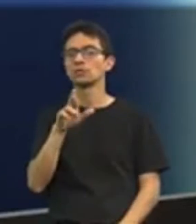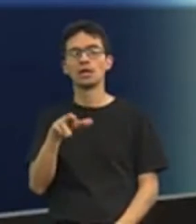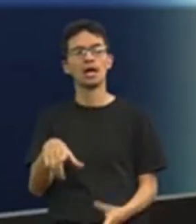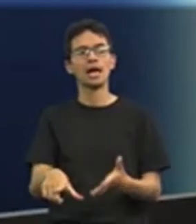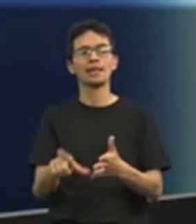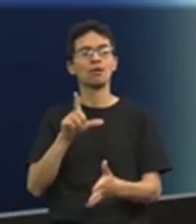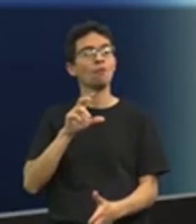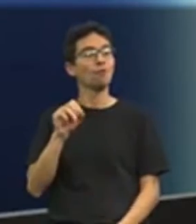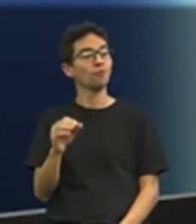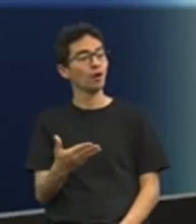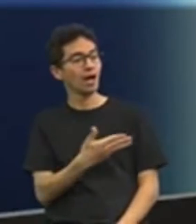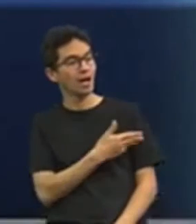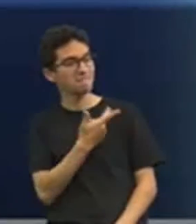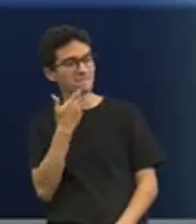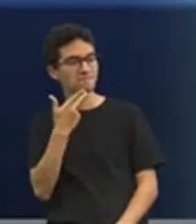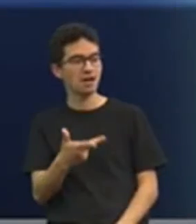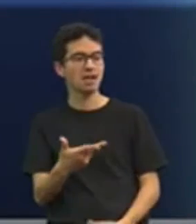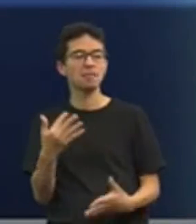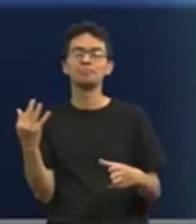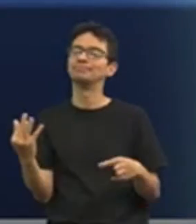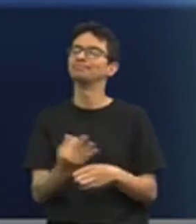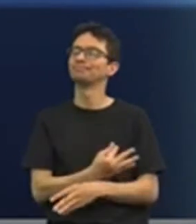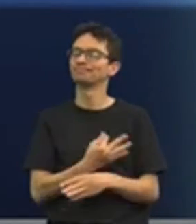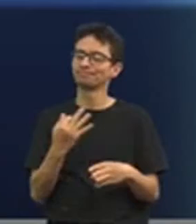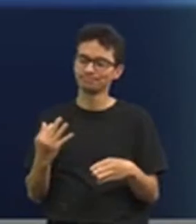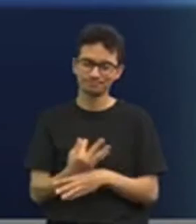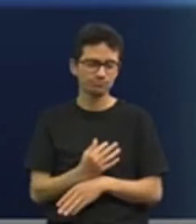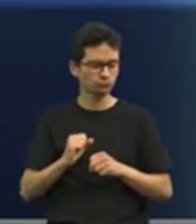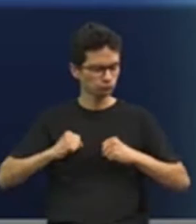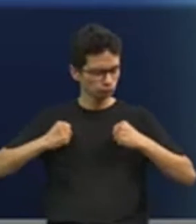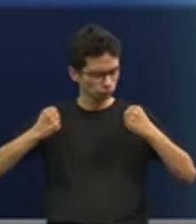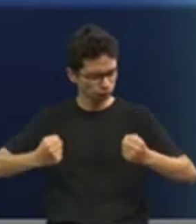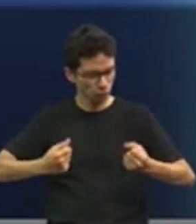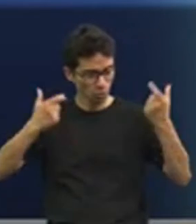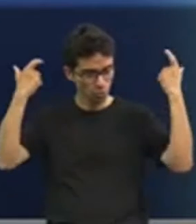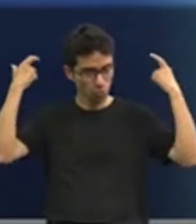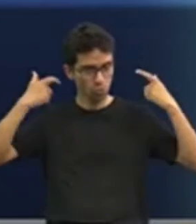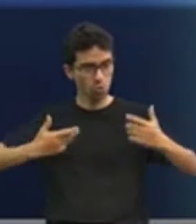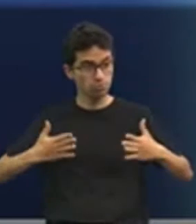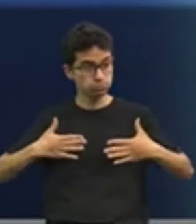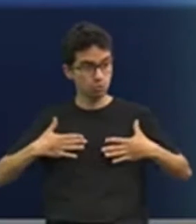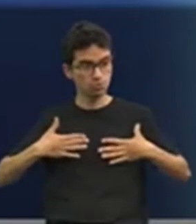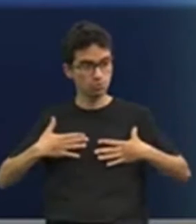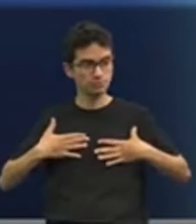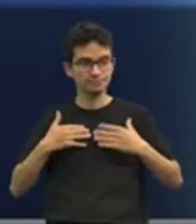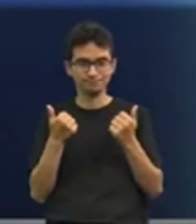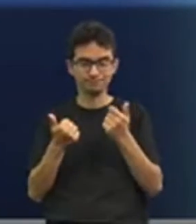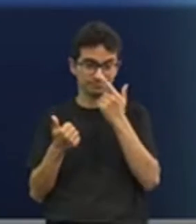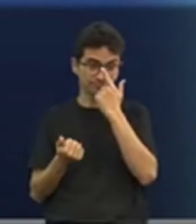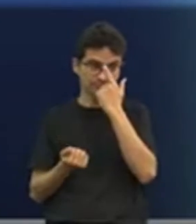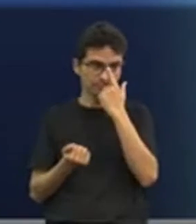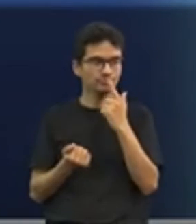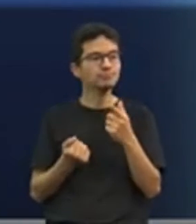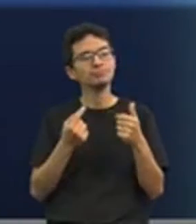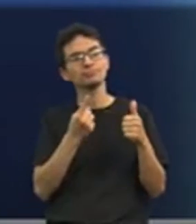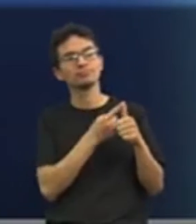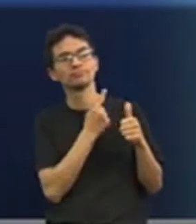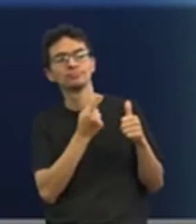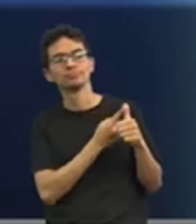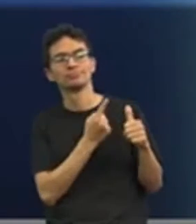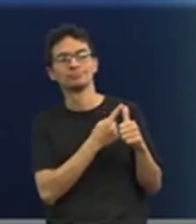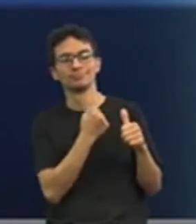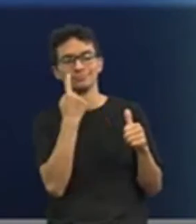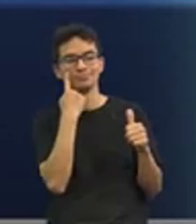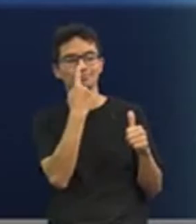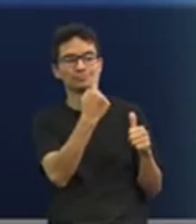anterior que a avó fala prova de resistência e esforço físico então neste quadrinho aqui ó no primeiro